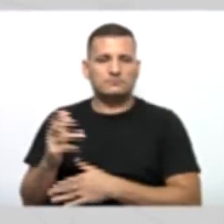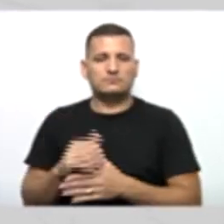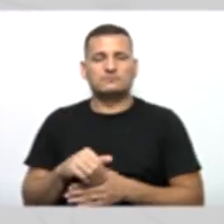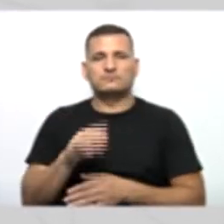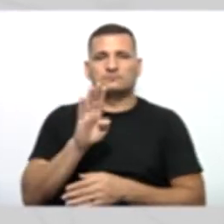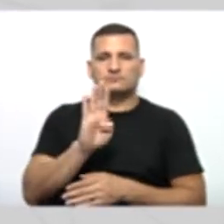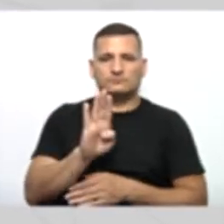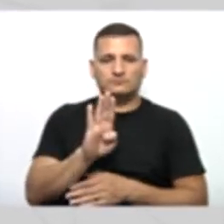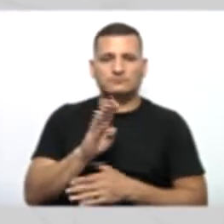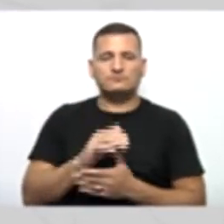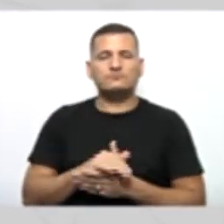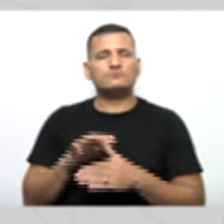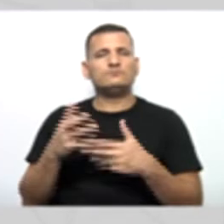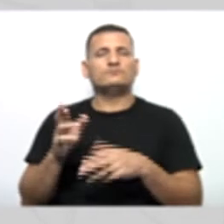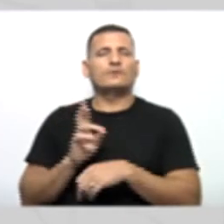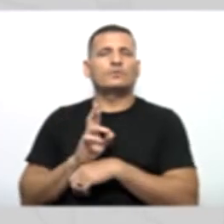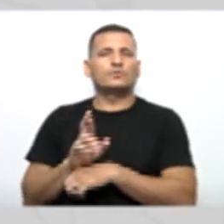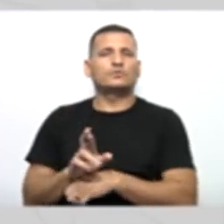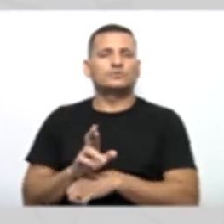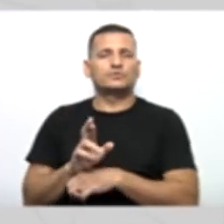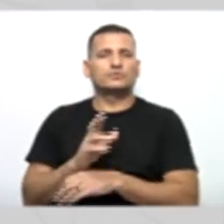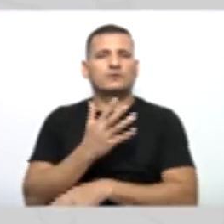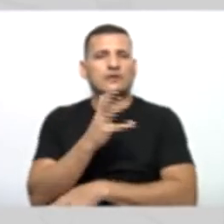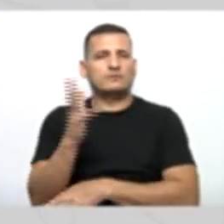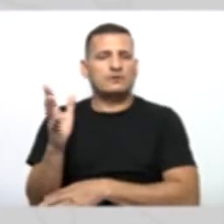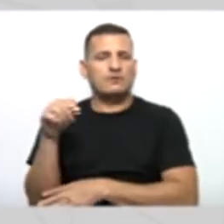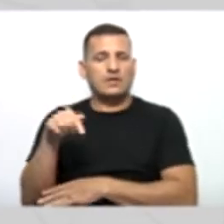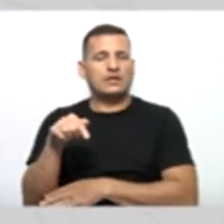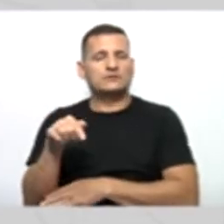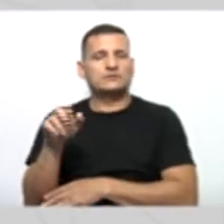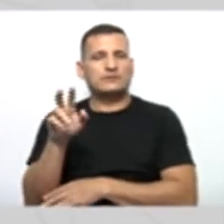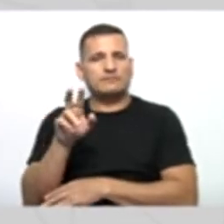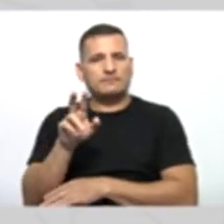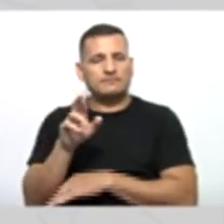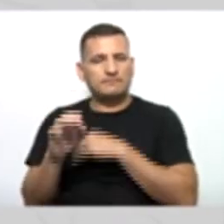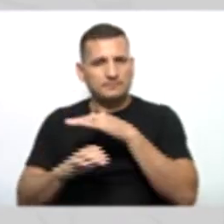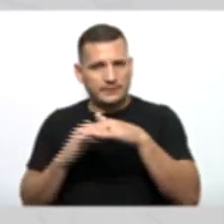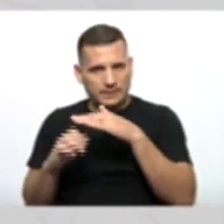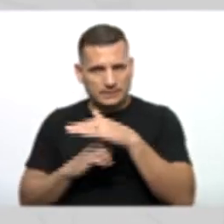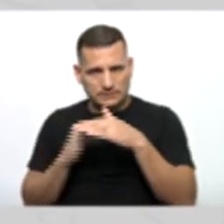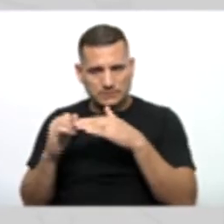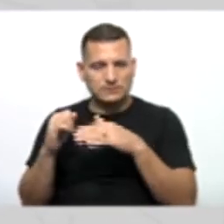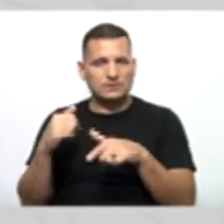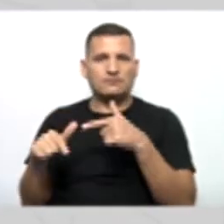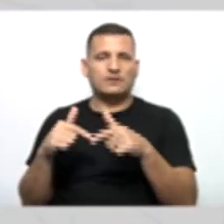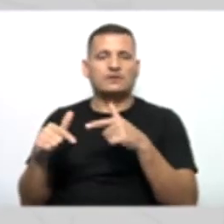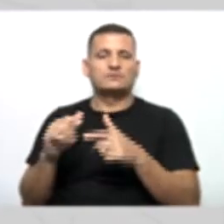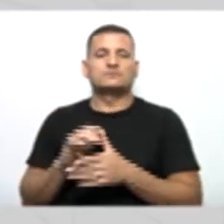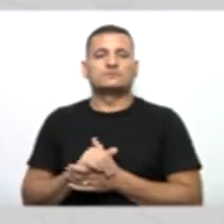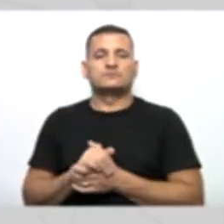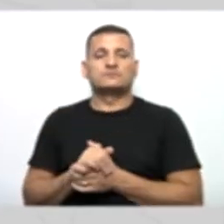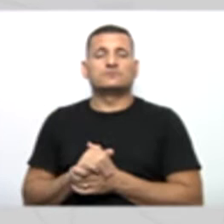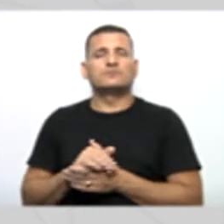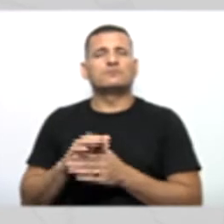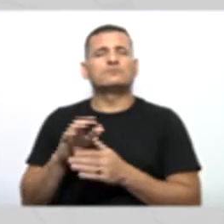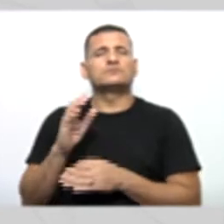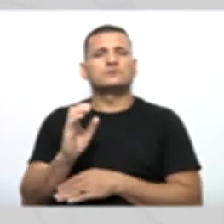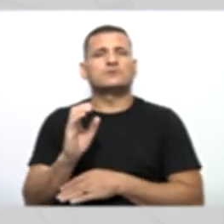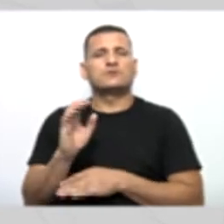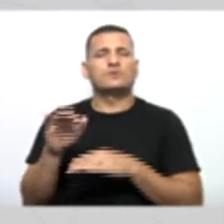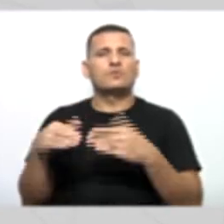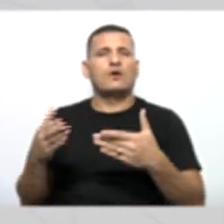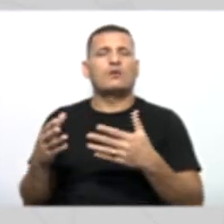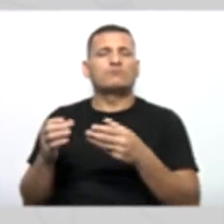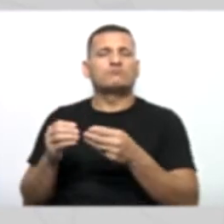Quais recursos naturais essa empresa demanda? E letra C. Quais impactos ambientais ela